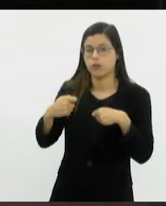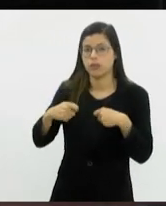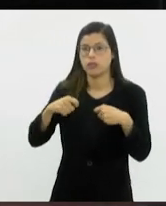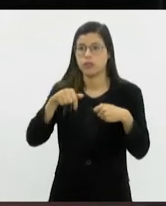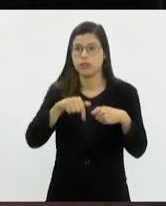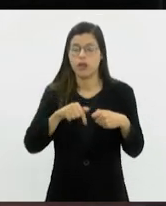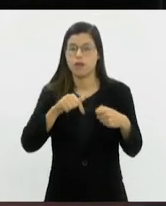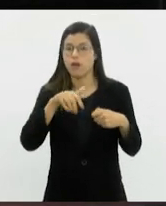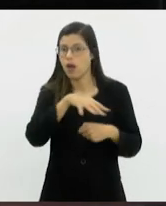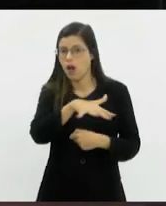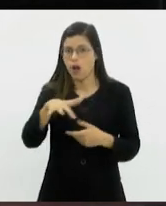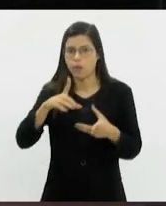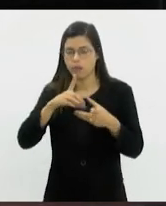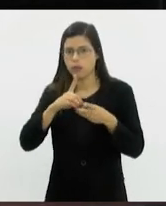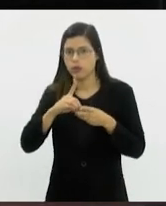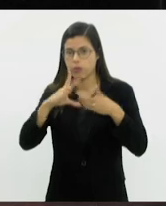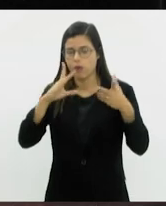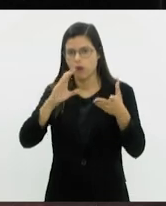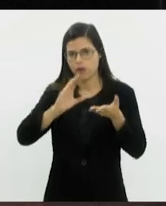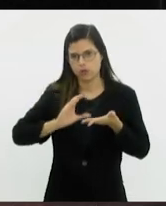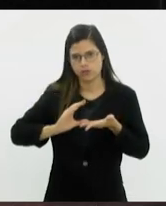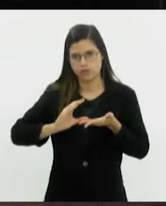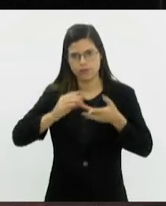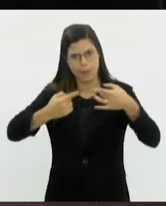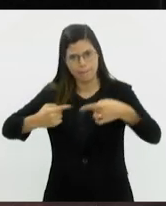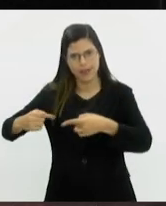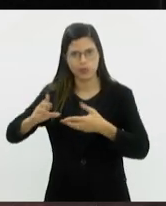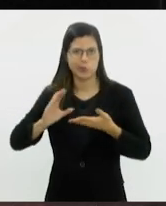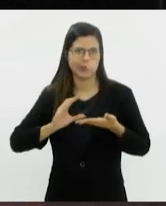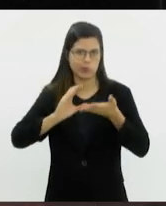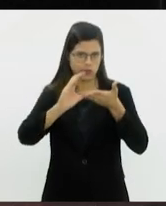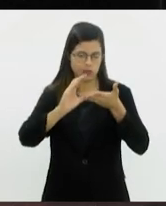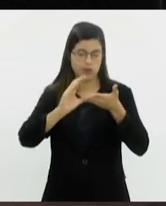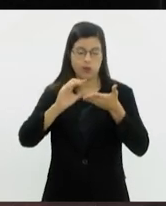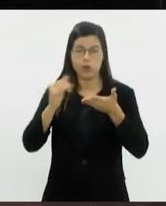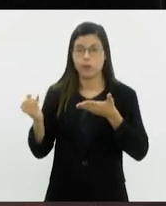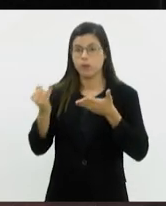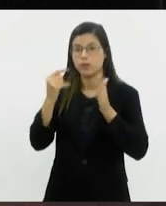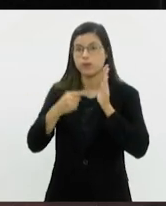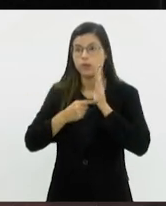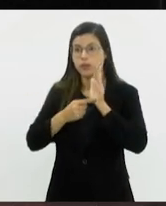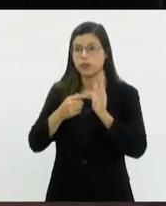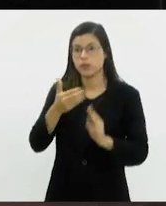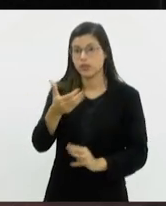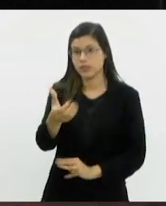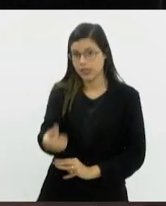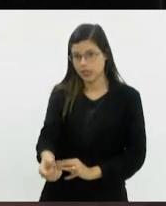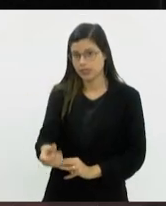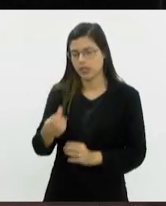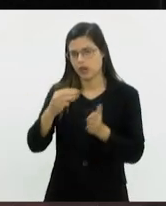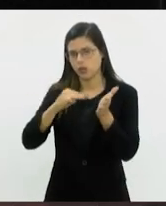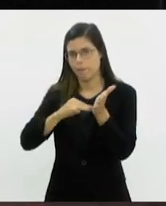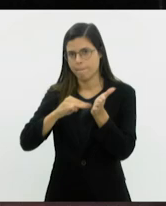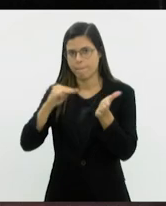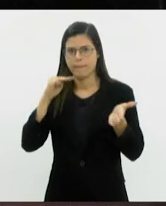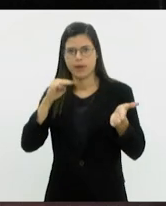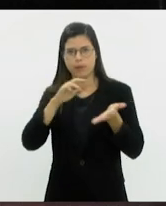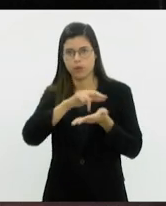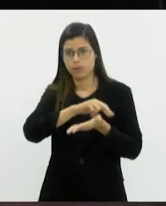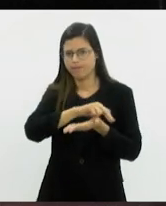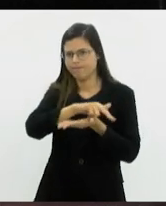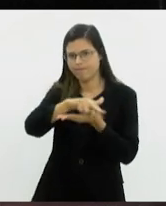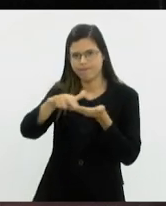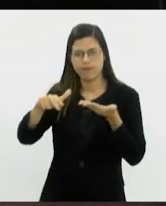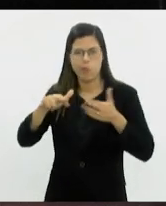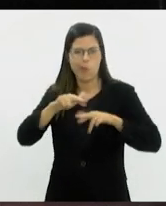democrático debate no Conselho. Importante destacar 16 assentos, a pluralidade